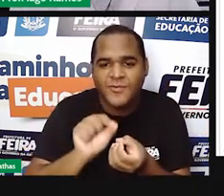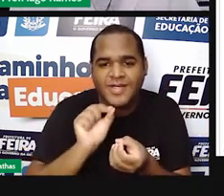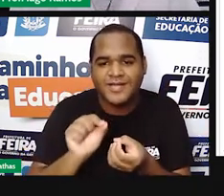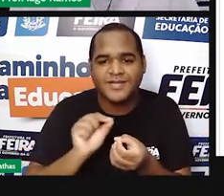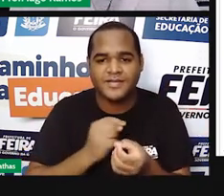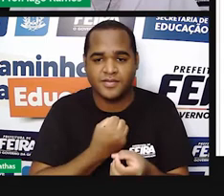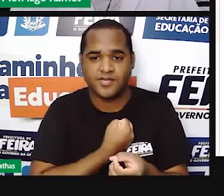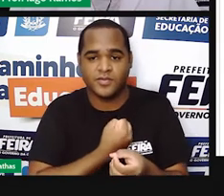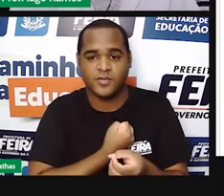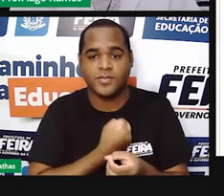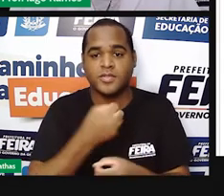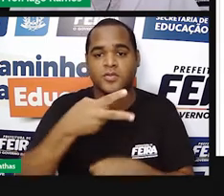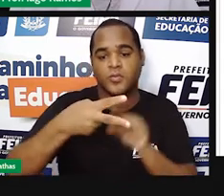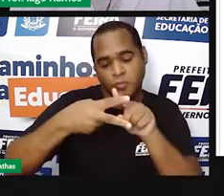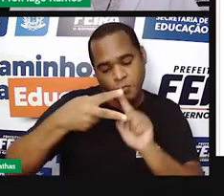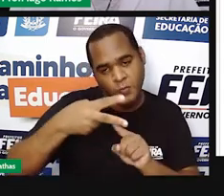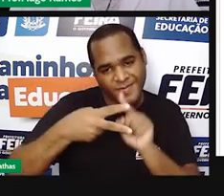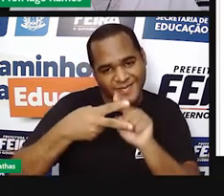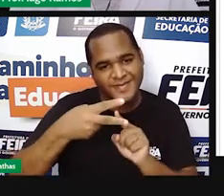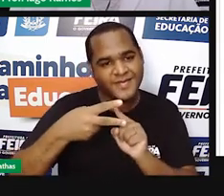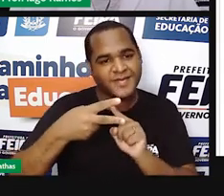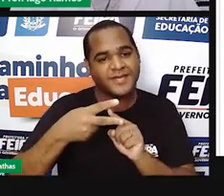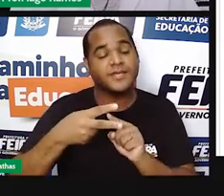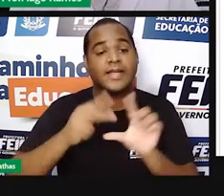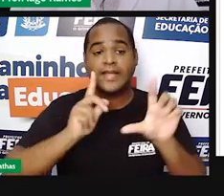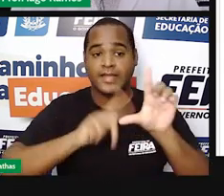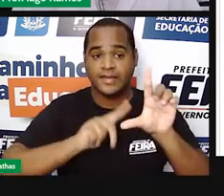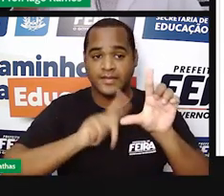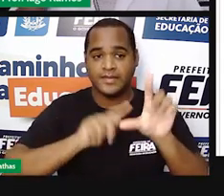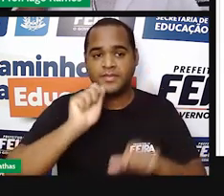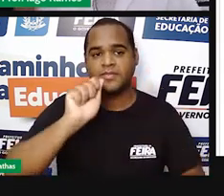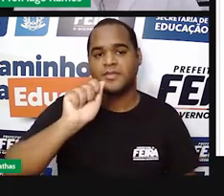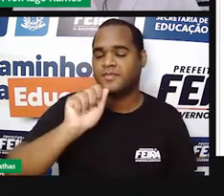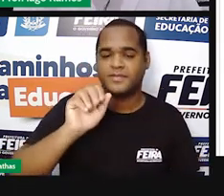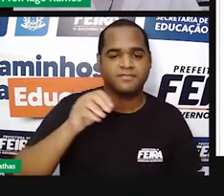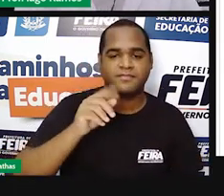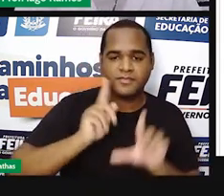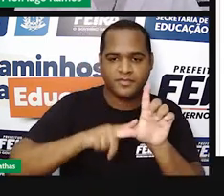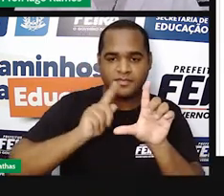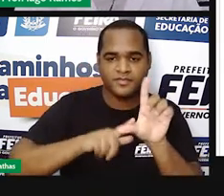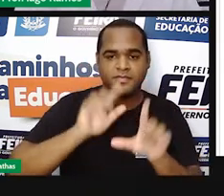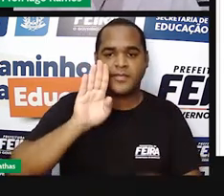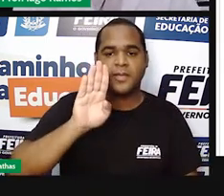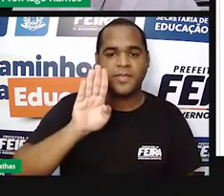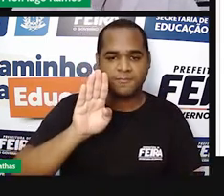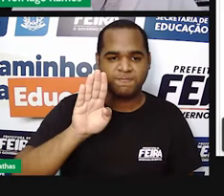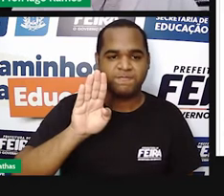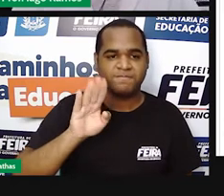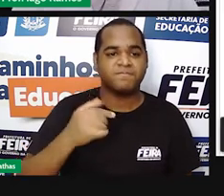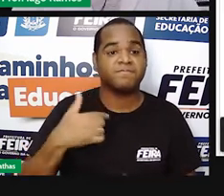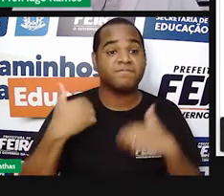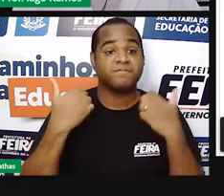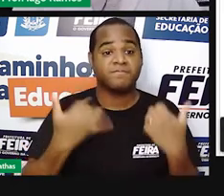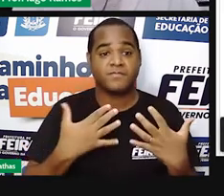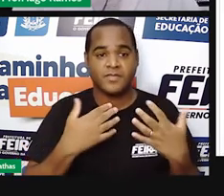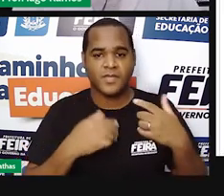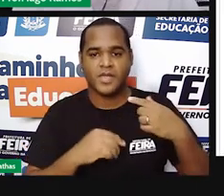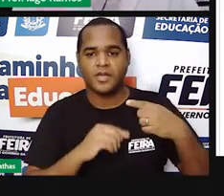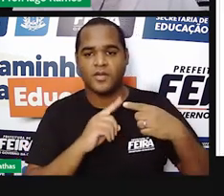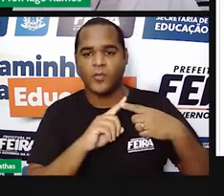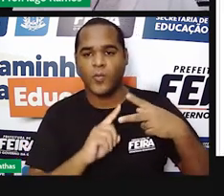aqui ó duas maneiras distintas duas maneiras diferentes quais foram as maneiras